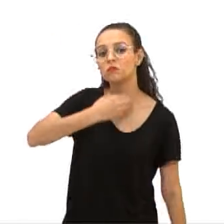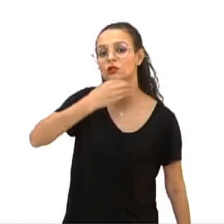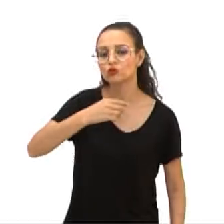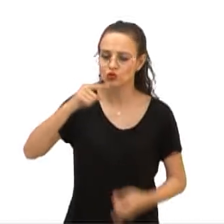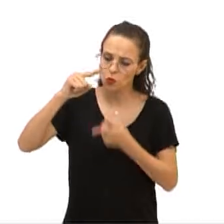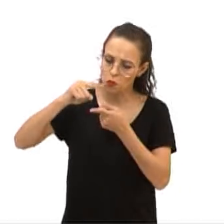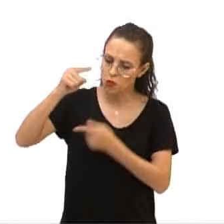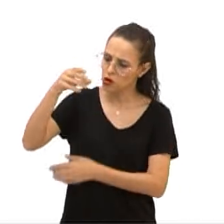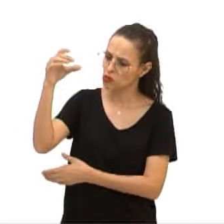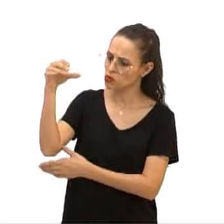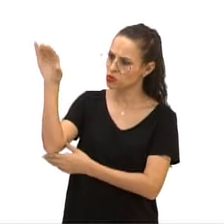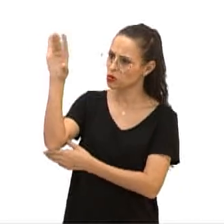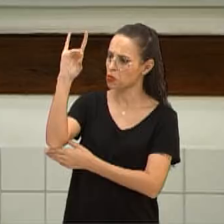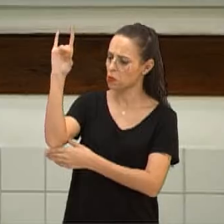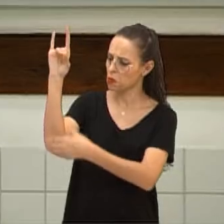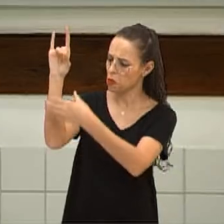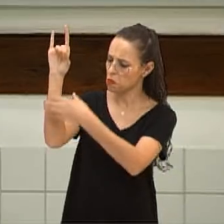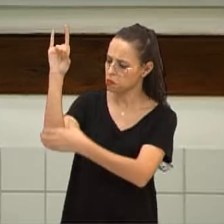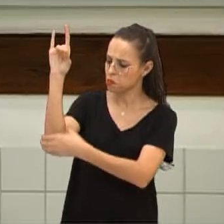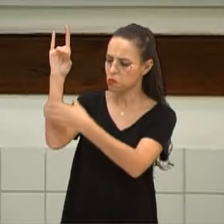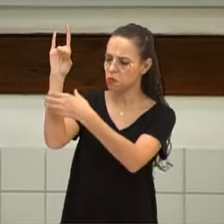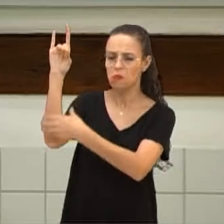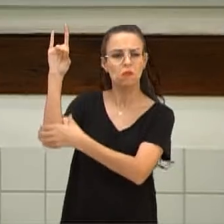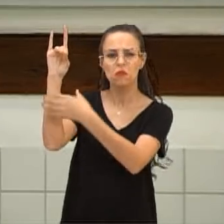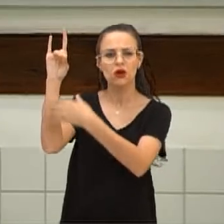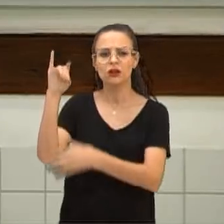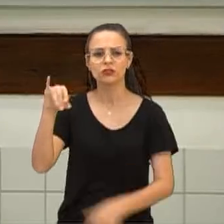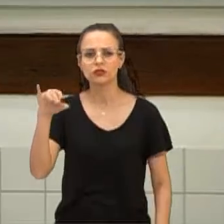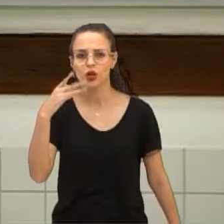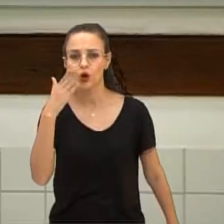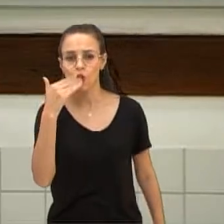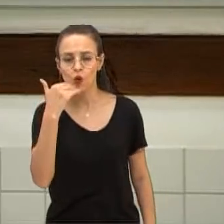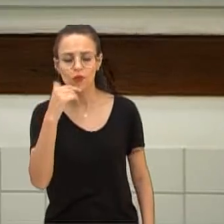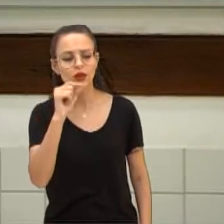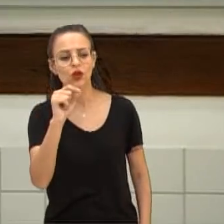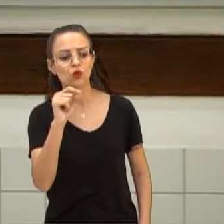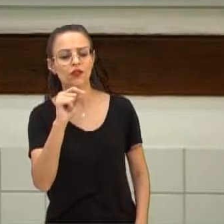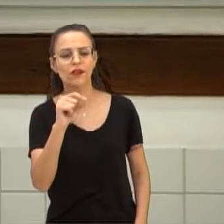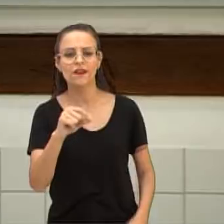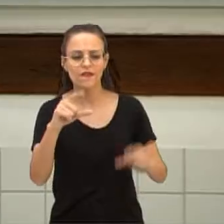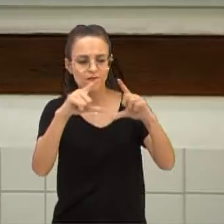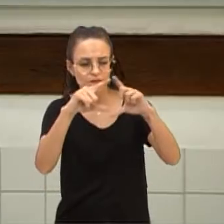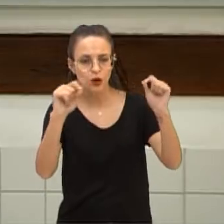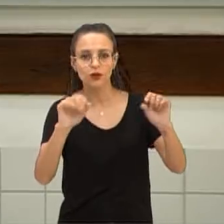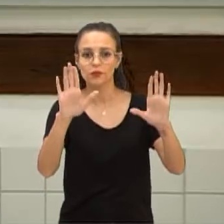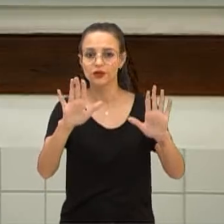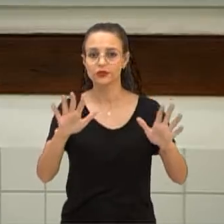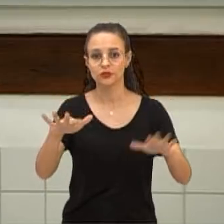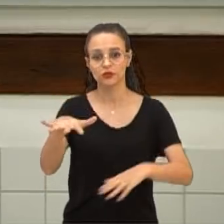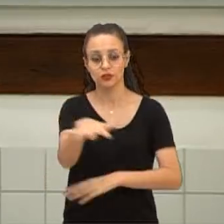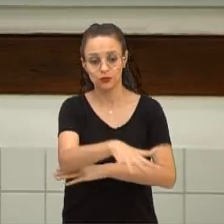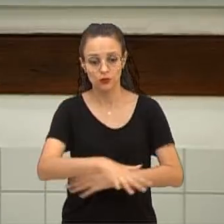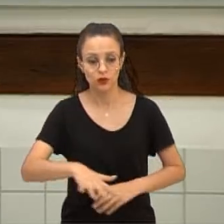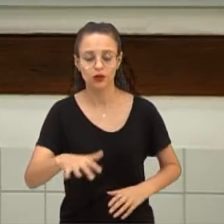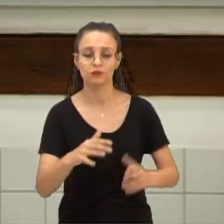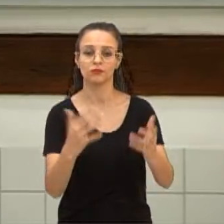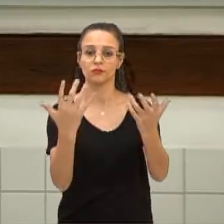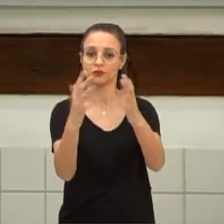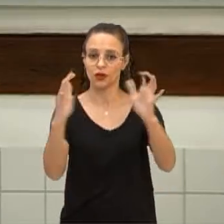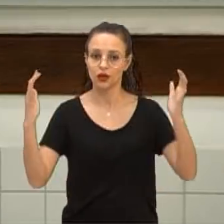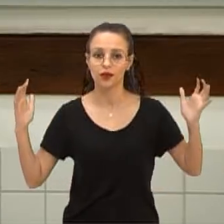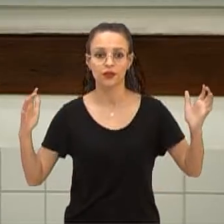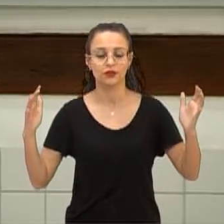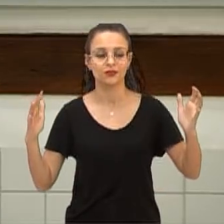e se alimentavam dos arbustos, se alimentavam lá das folhas. Quando o ambiente começou a